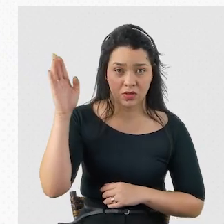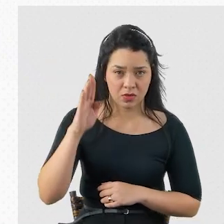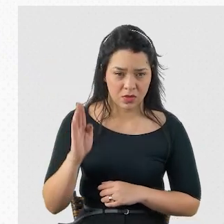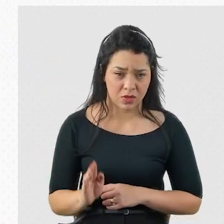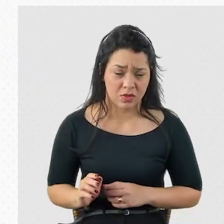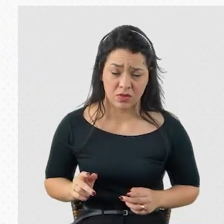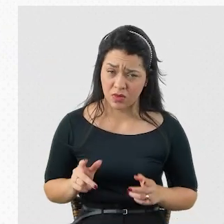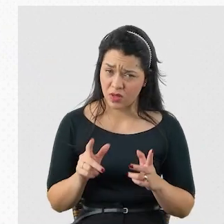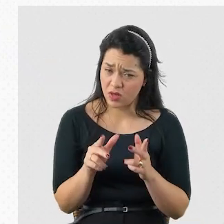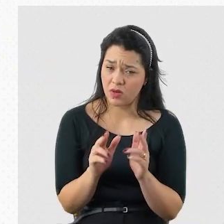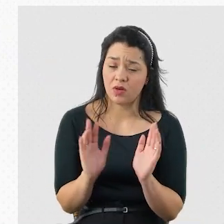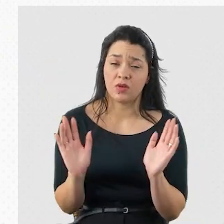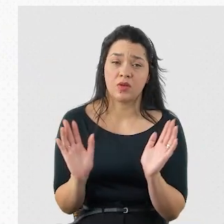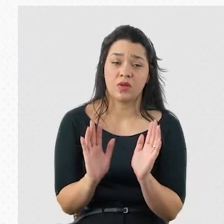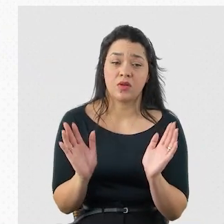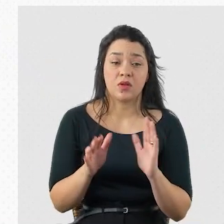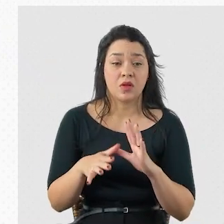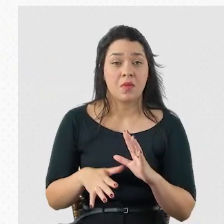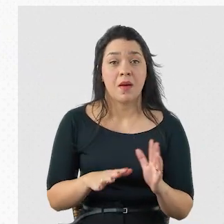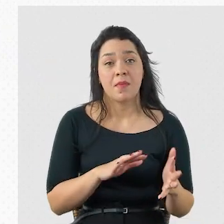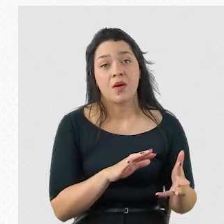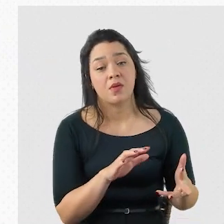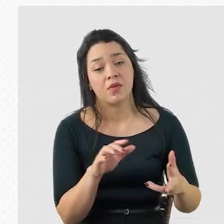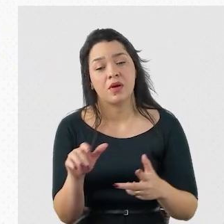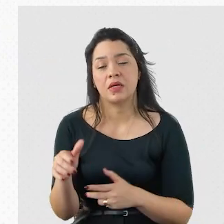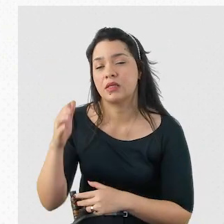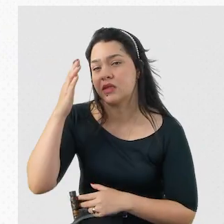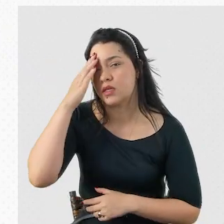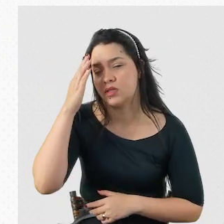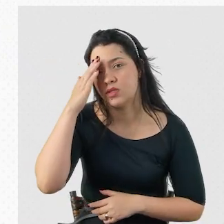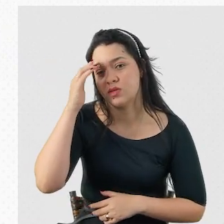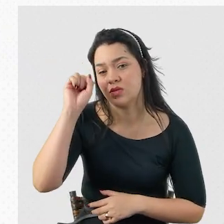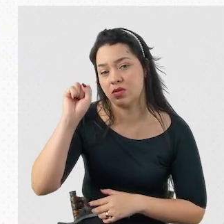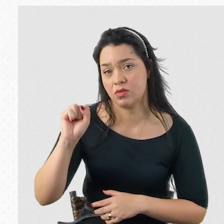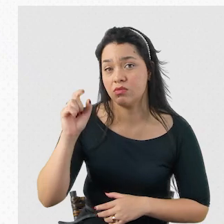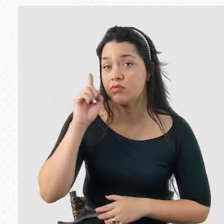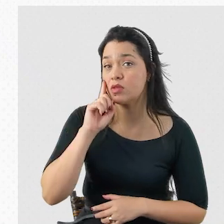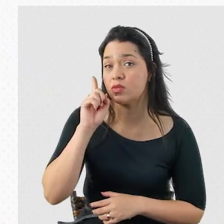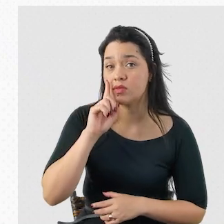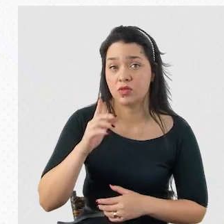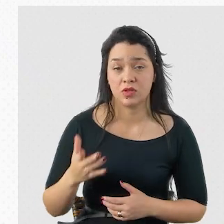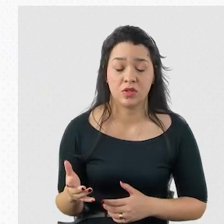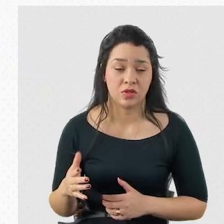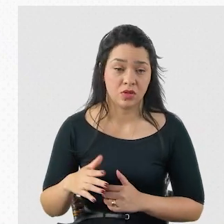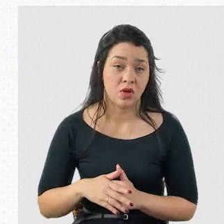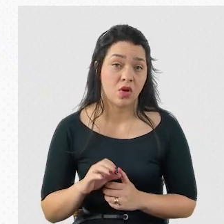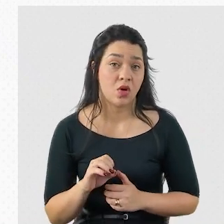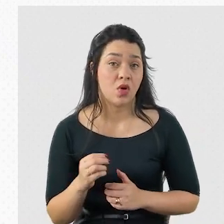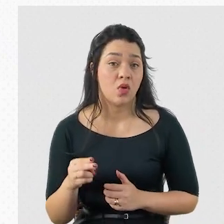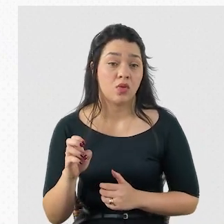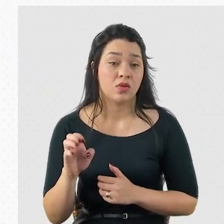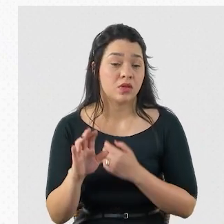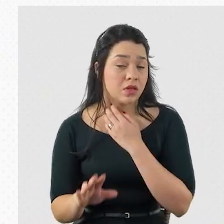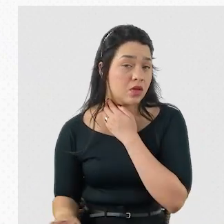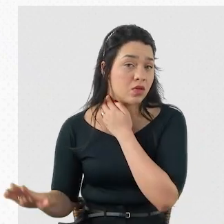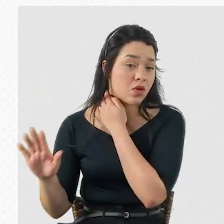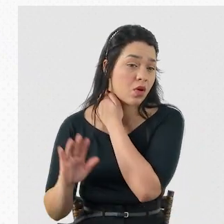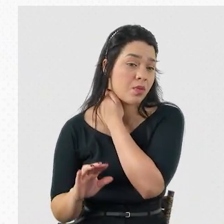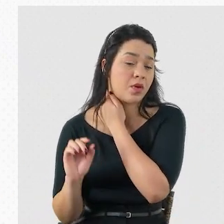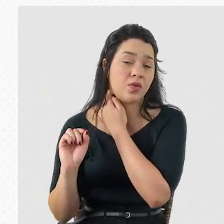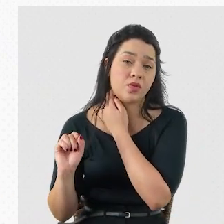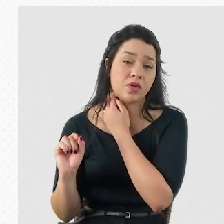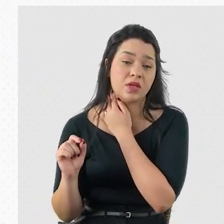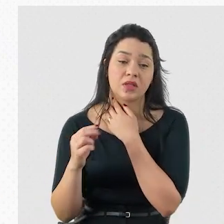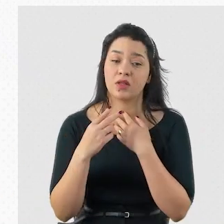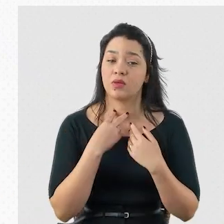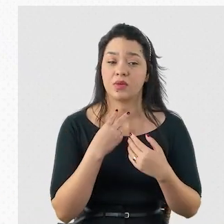a mesma que o mapa mundi é entendido, por exemplo, na região dos Estados Unidos ou na região da Europa, que tecnicamente falando não deveria